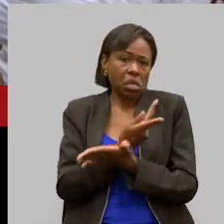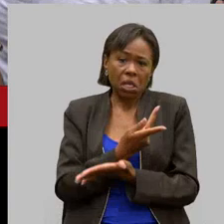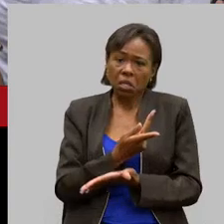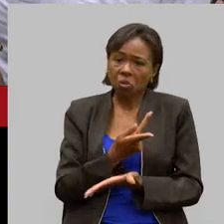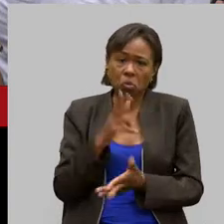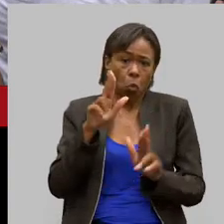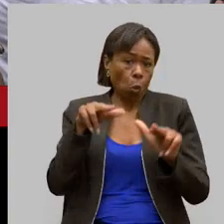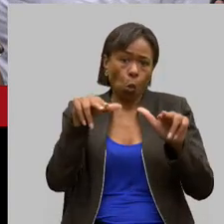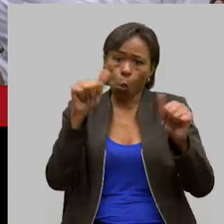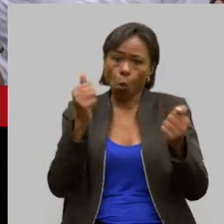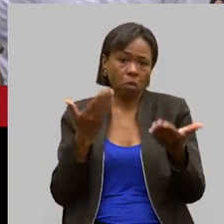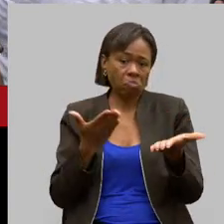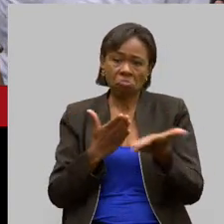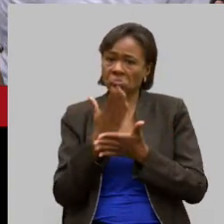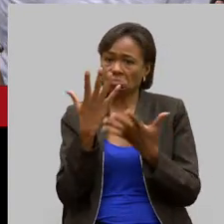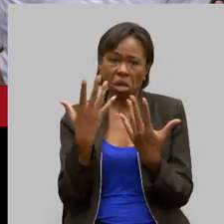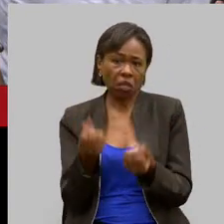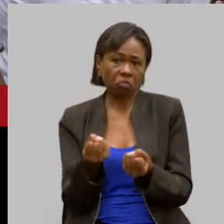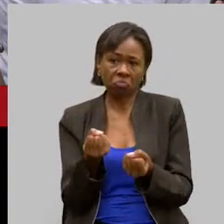nunca são aprovadas